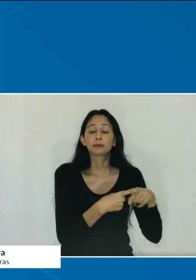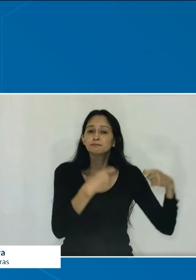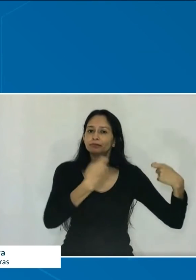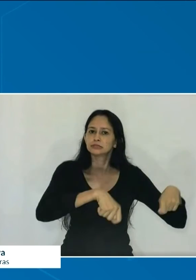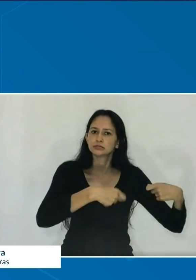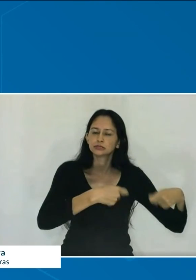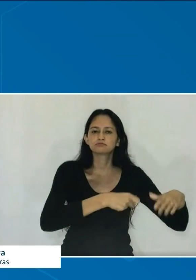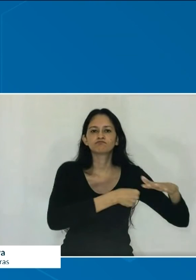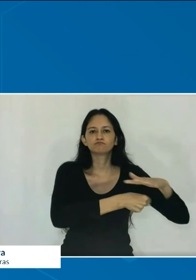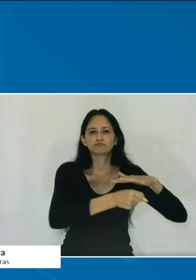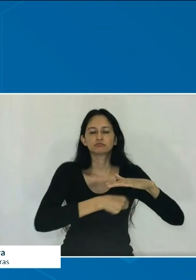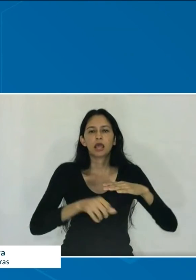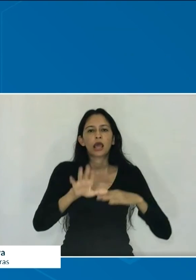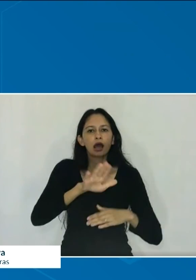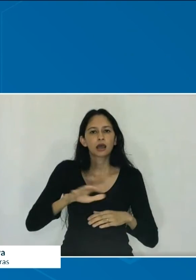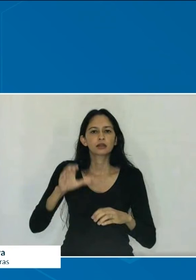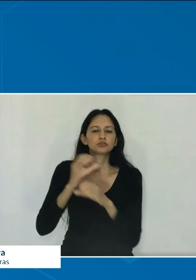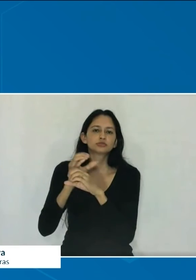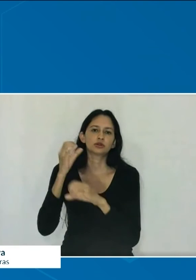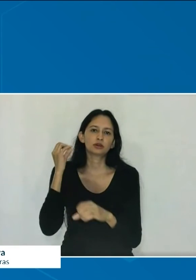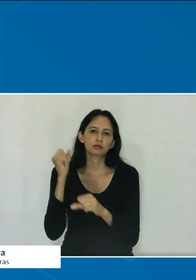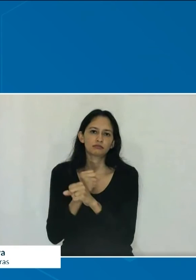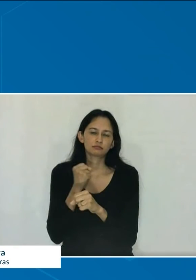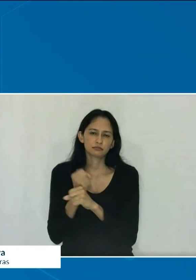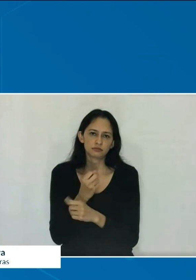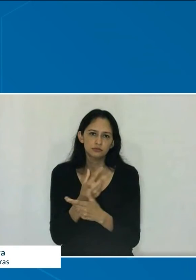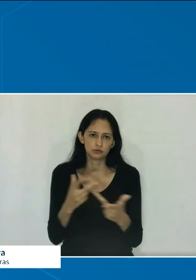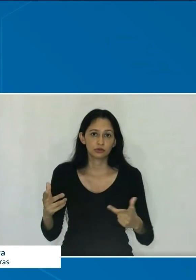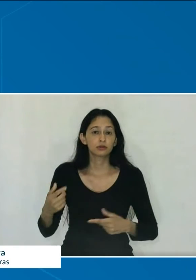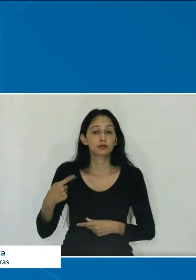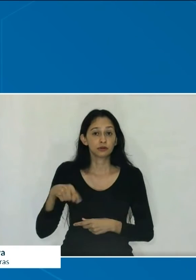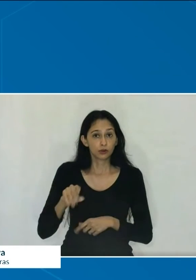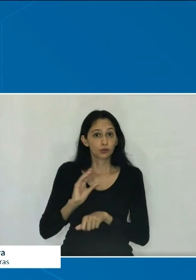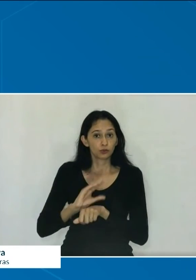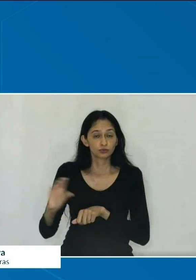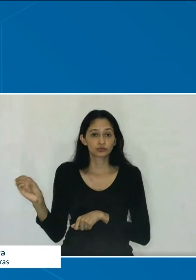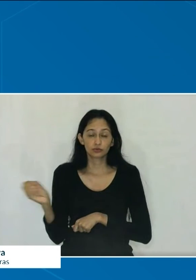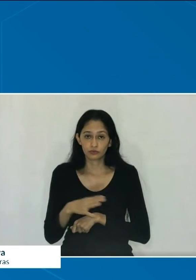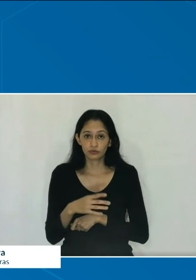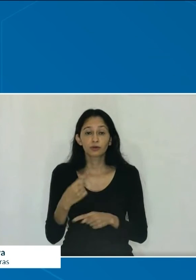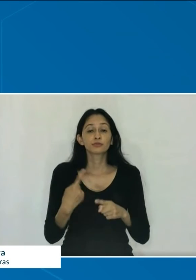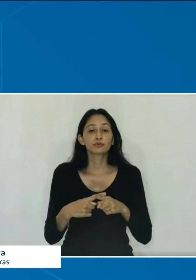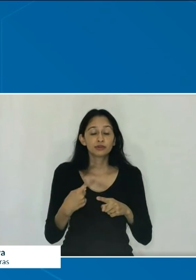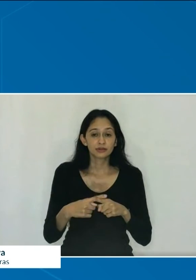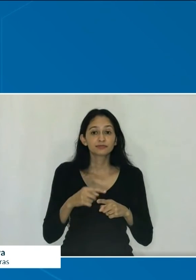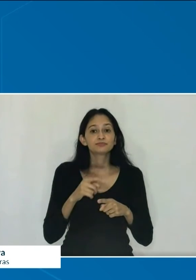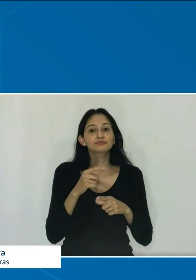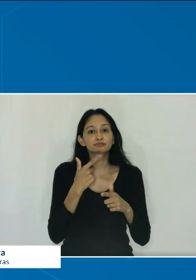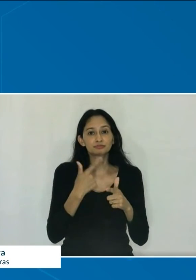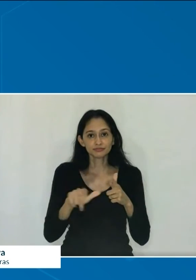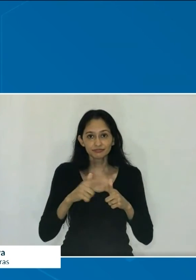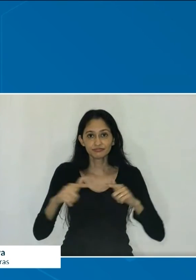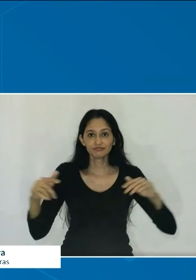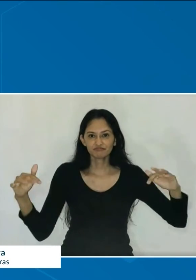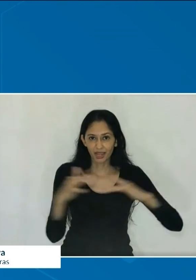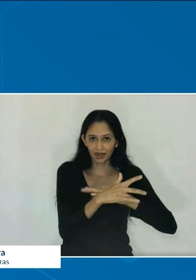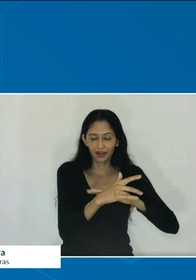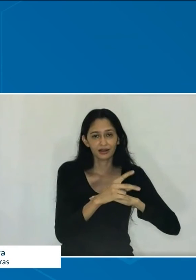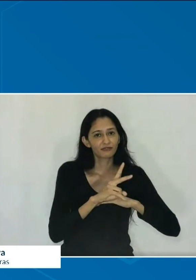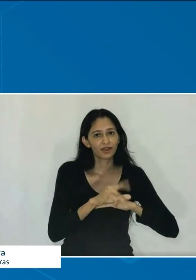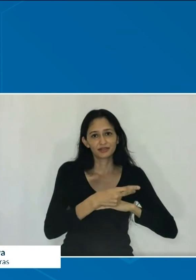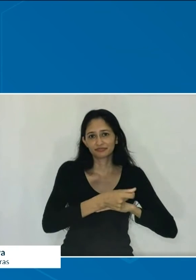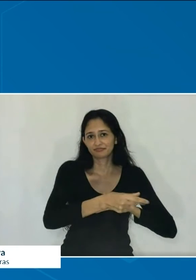novo e que problema de transporte, ele vai existir enquanto nós existirmos, enquanto